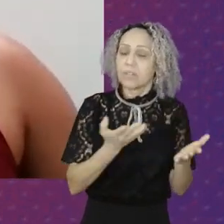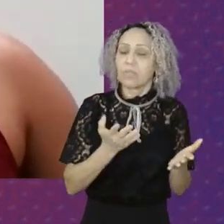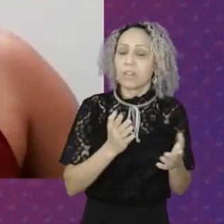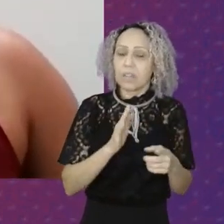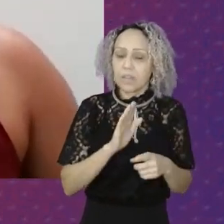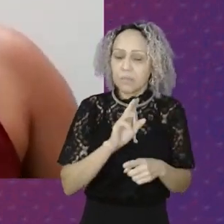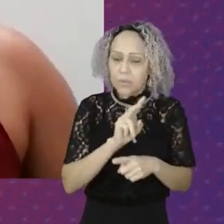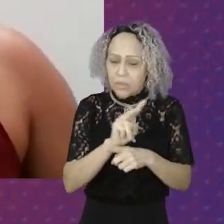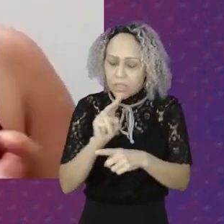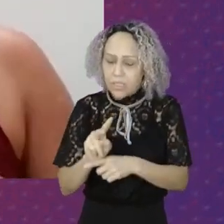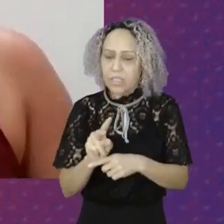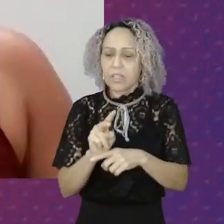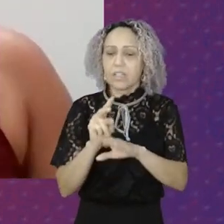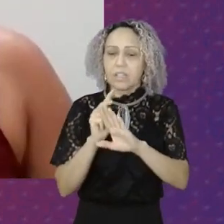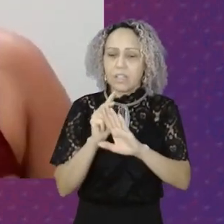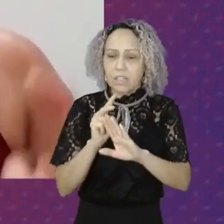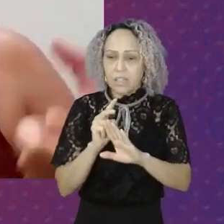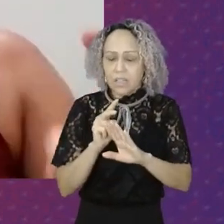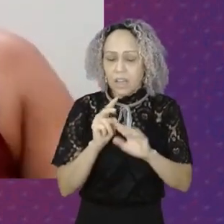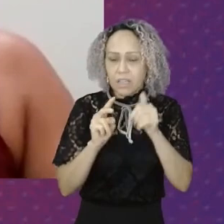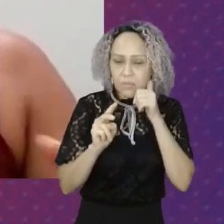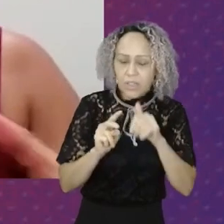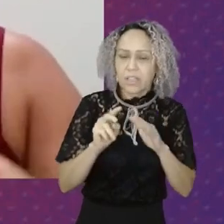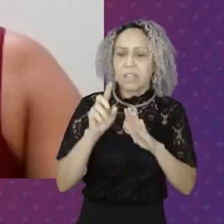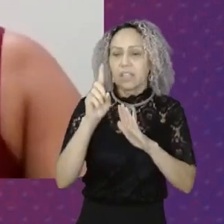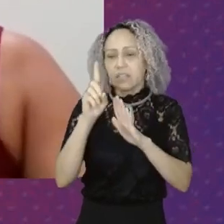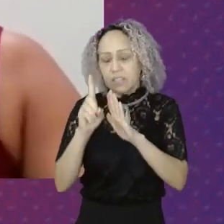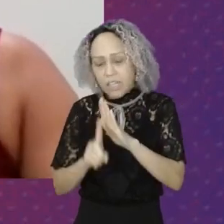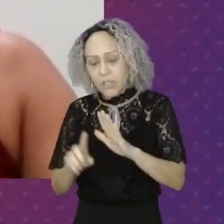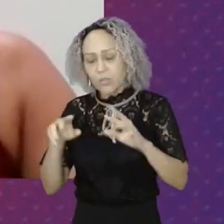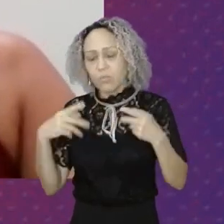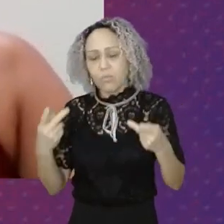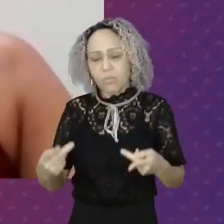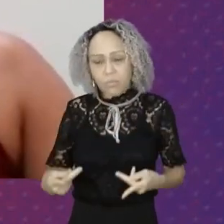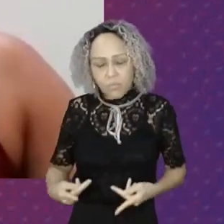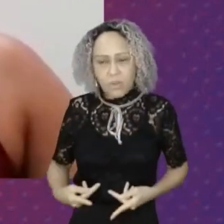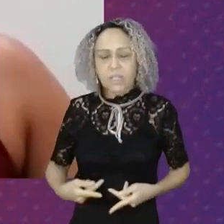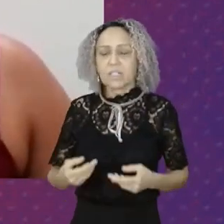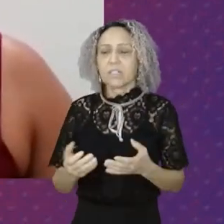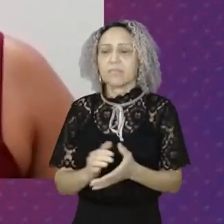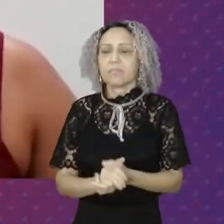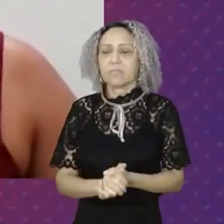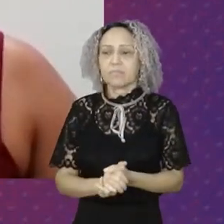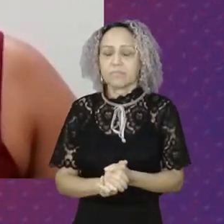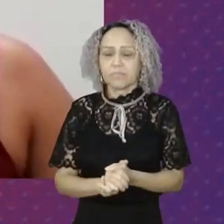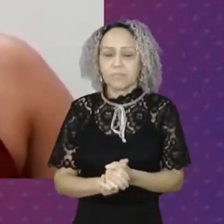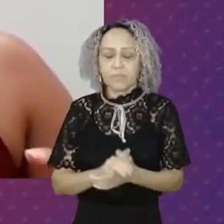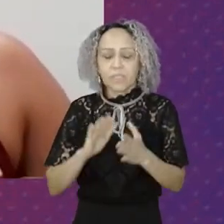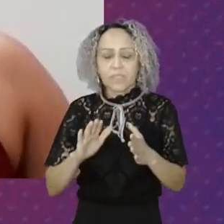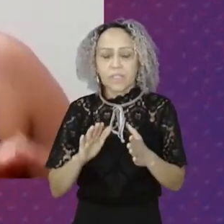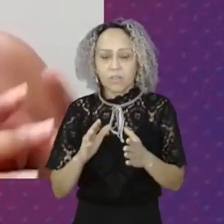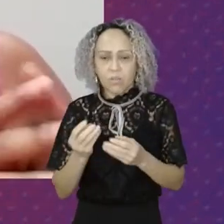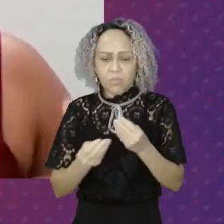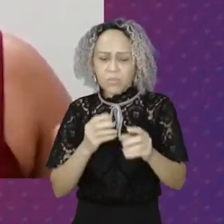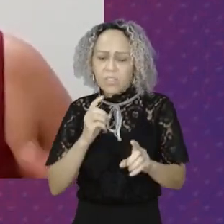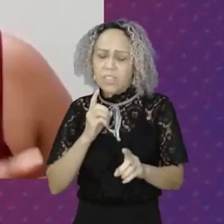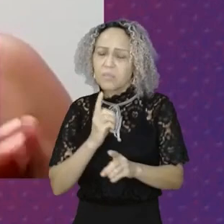Direitos Humanos, para construir nesses territórios em que era identificado um índice de violência alto,